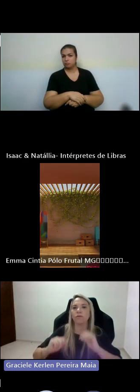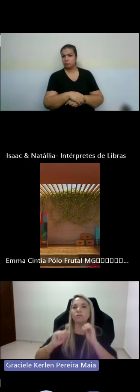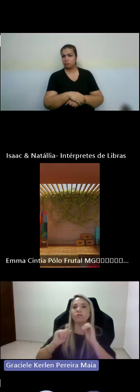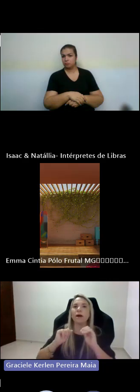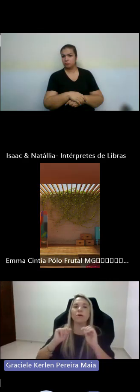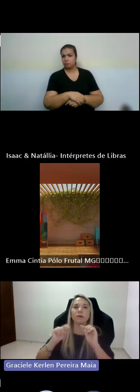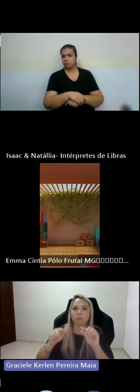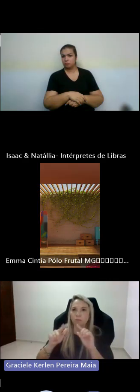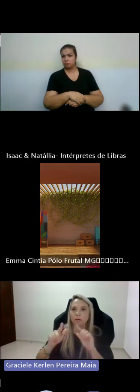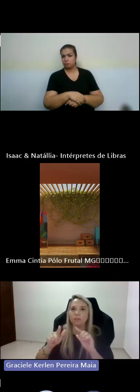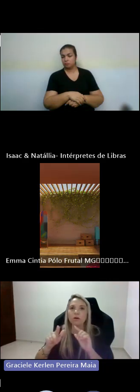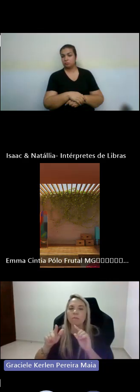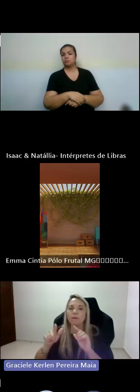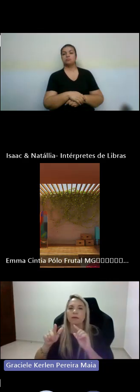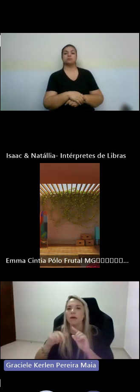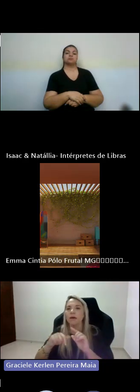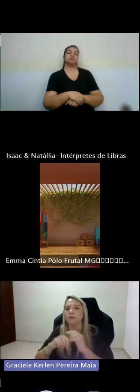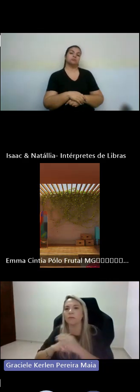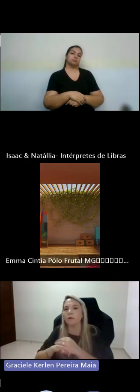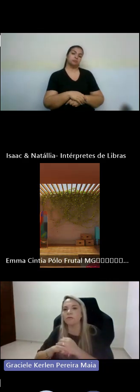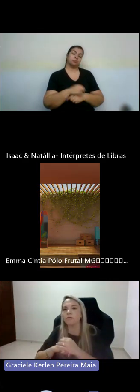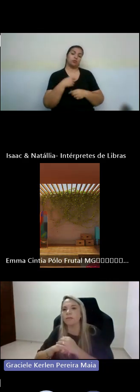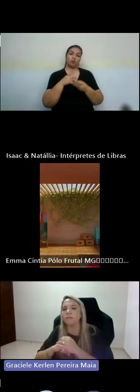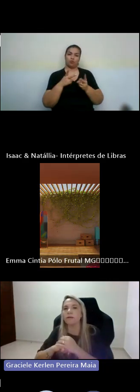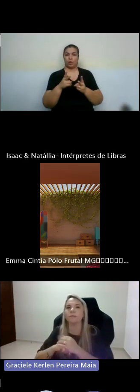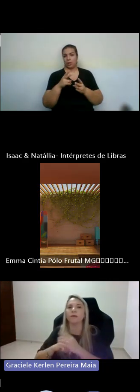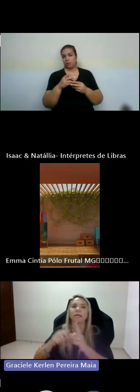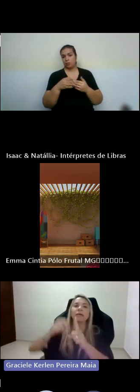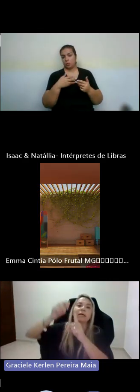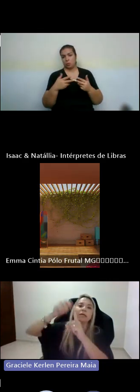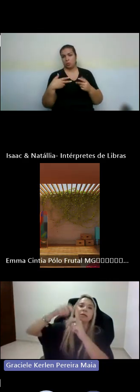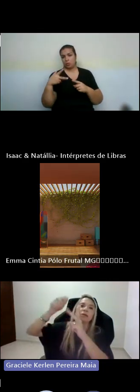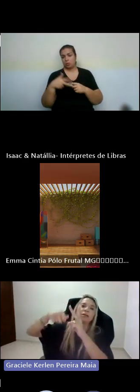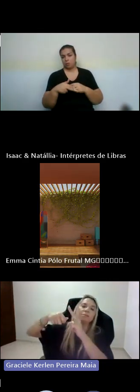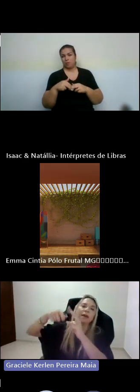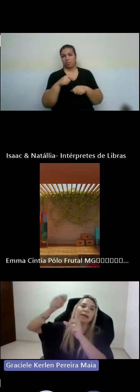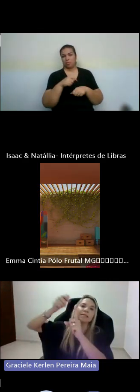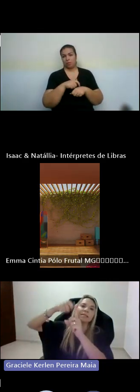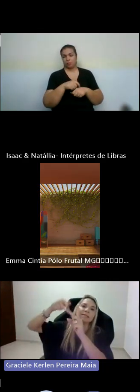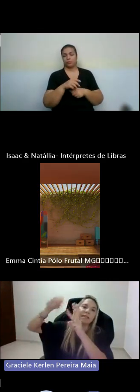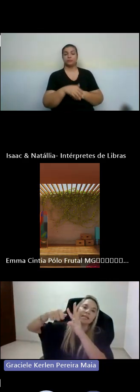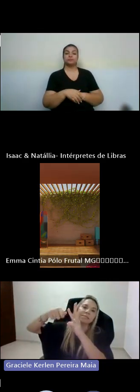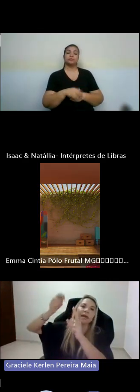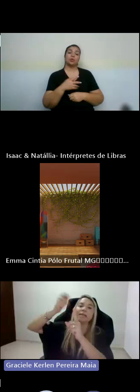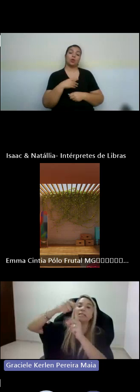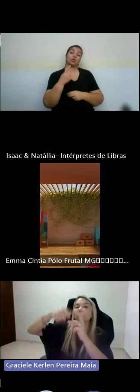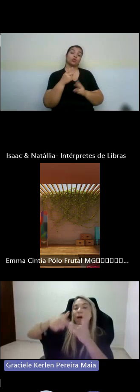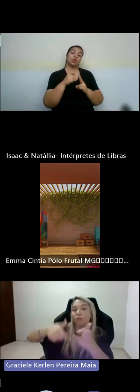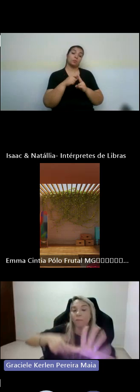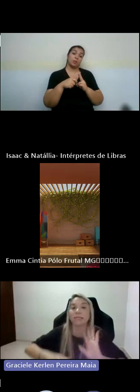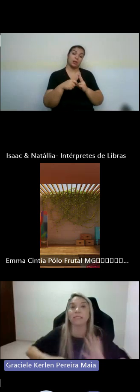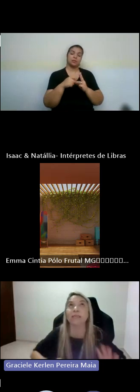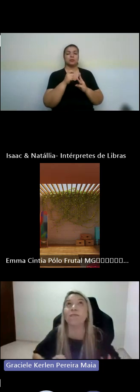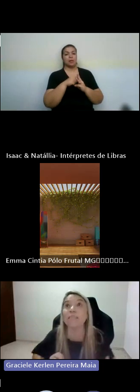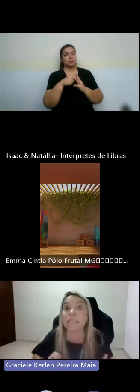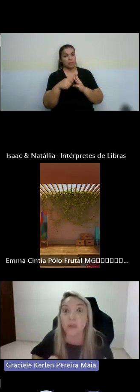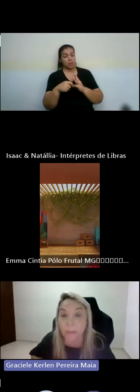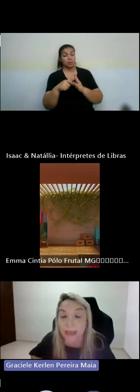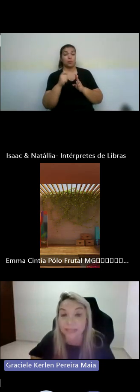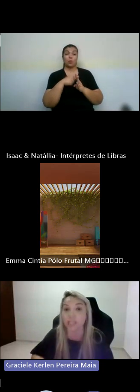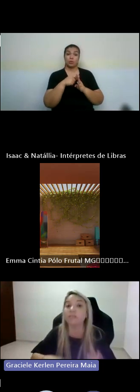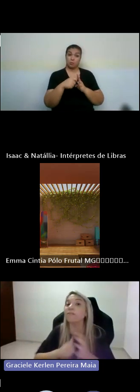Então, vou continuar, qualquer coisa pode interromper. Só por causa do tempo mesmo. Então, aqui, 2 meses, 3 meses, 4 meses. Se